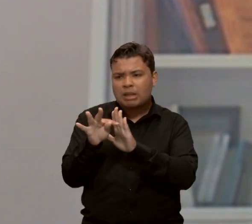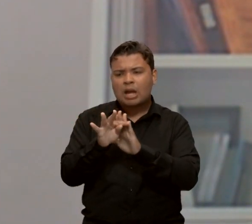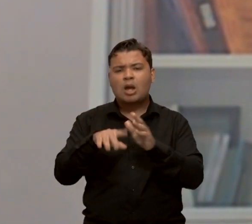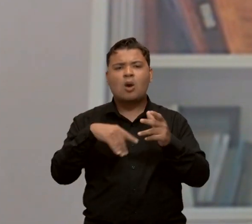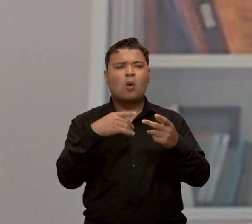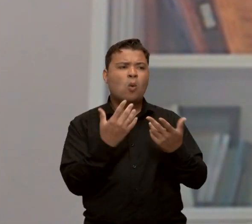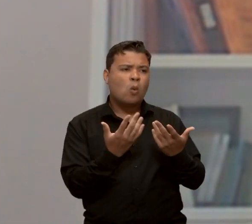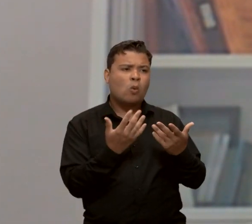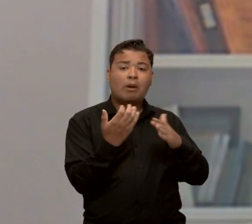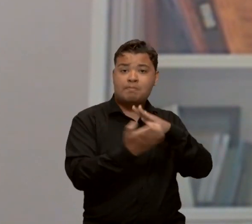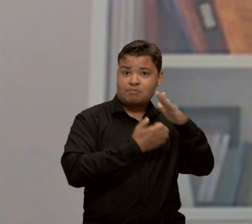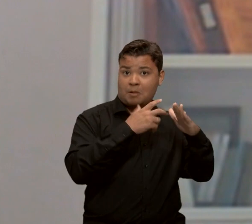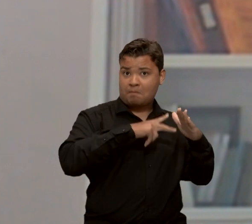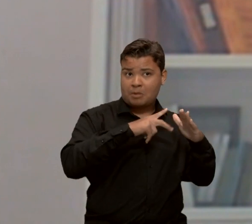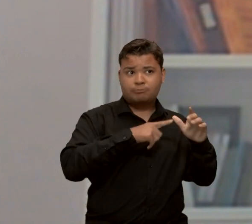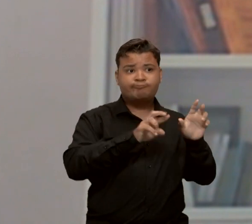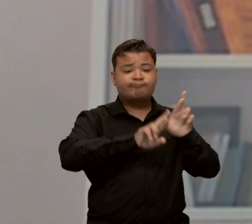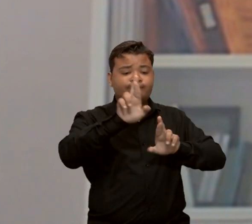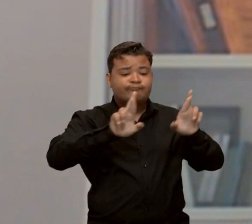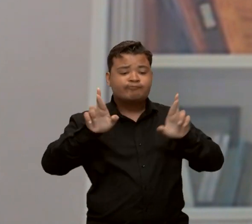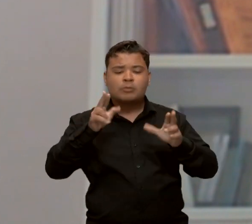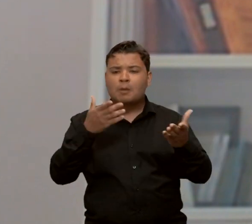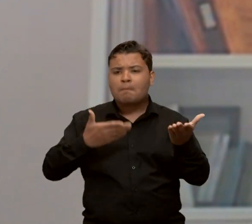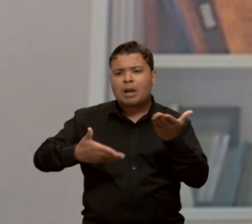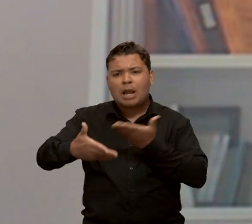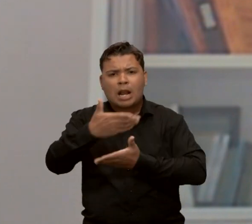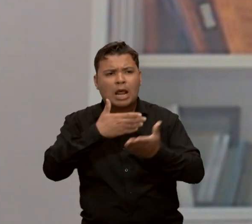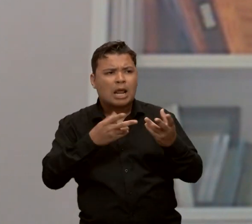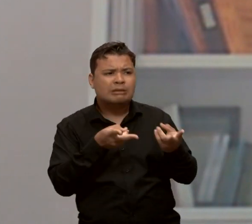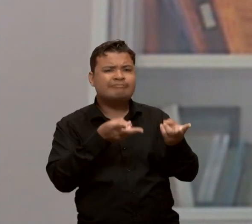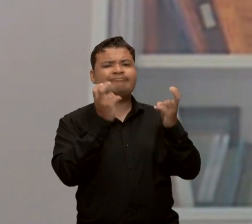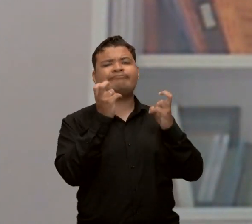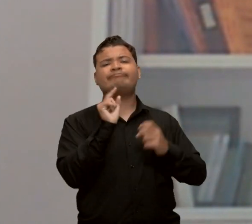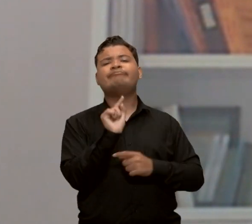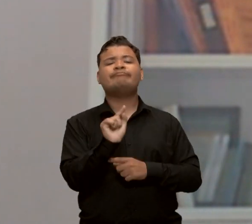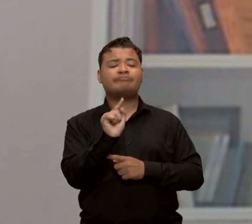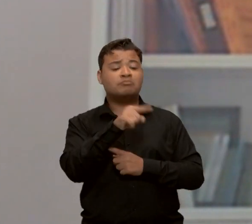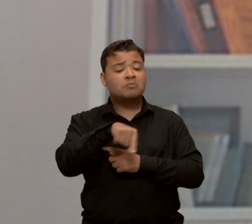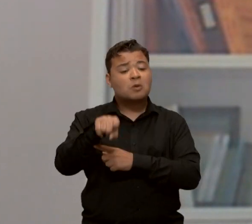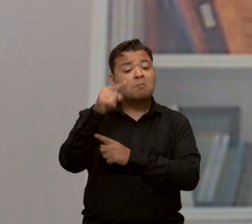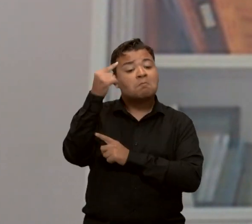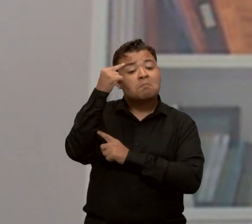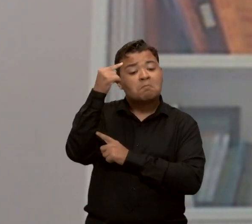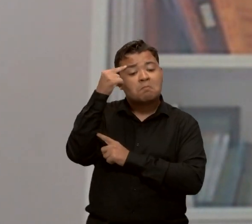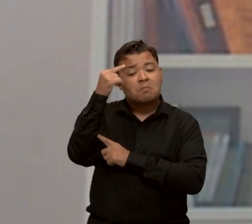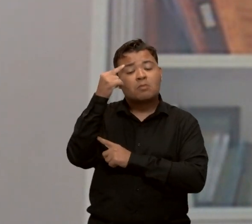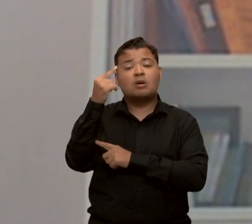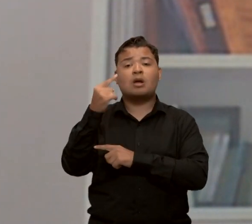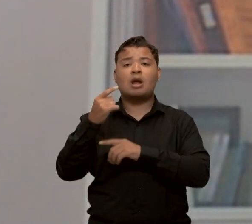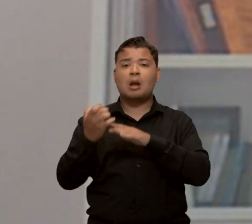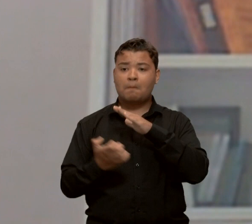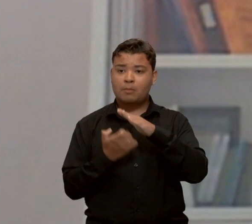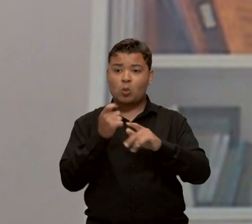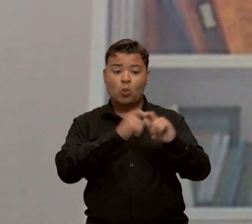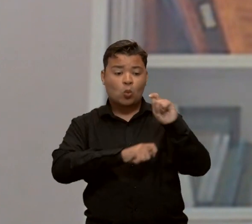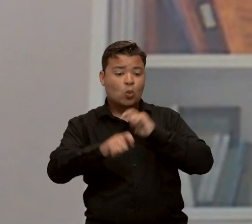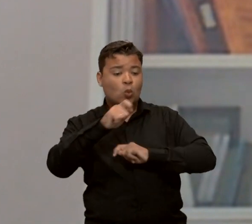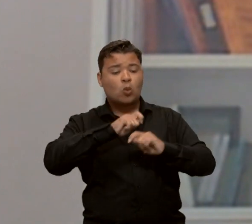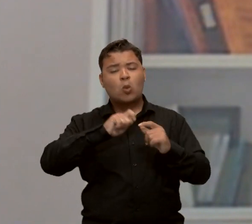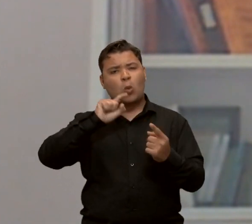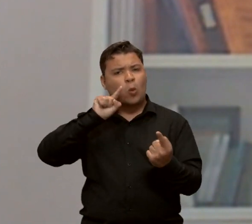empresas privadas, a gente vê aquela lógica habitual de que o empreendimento econômico tem o